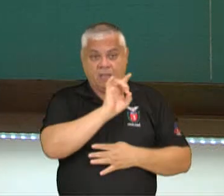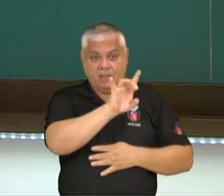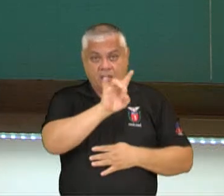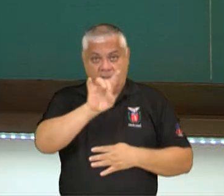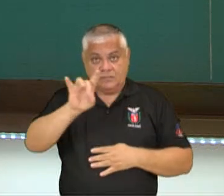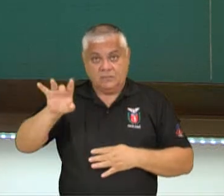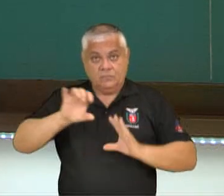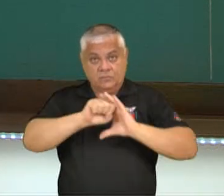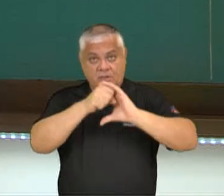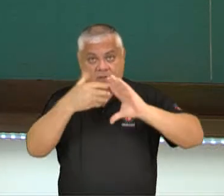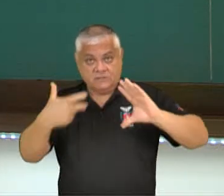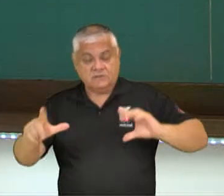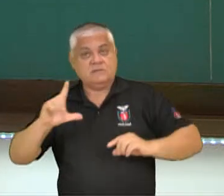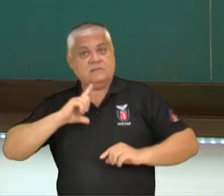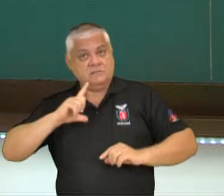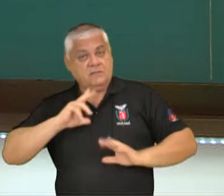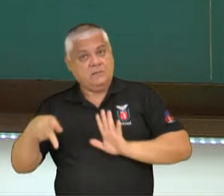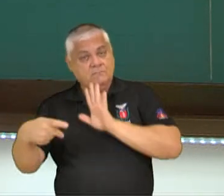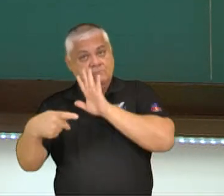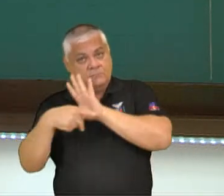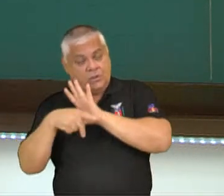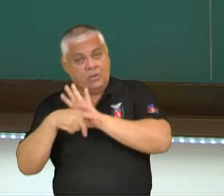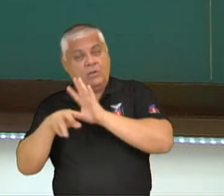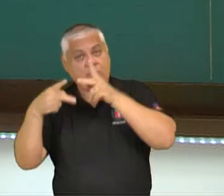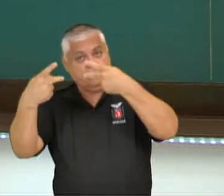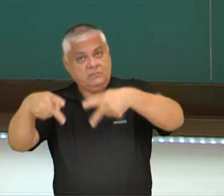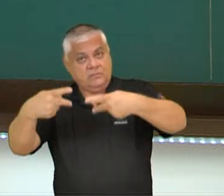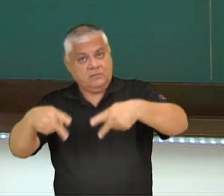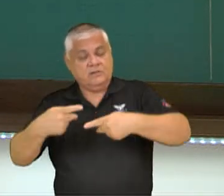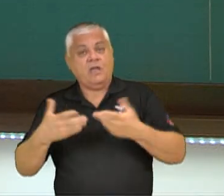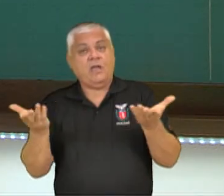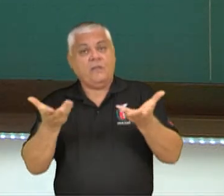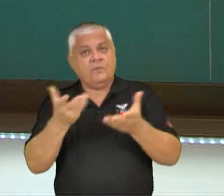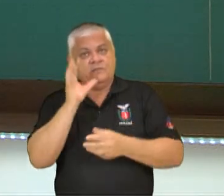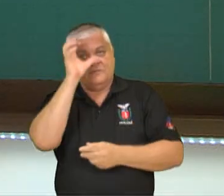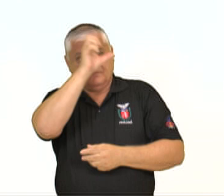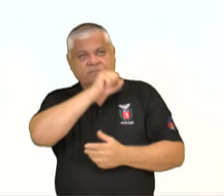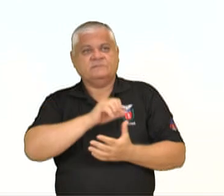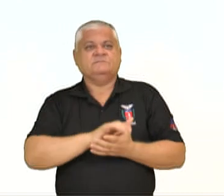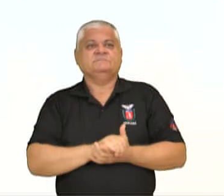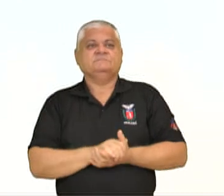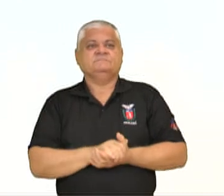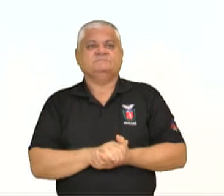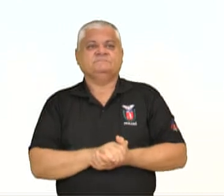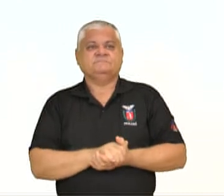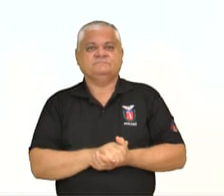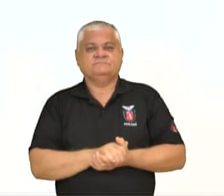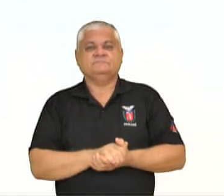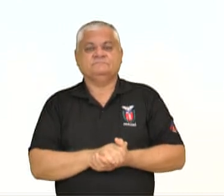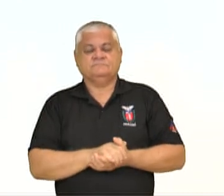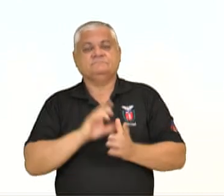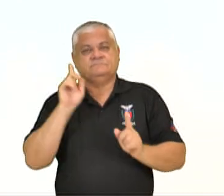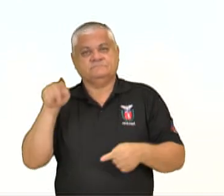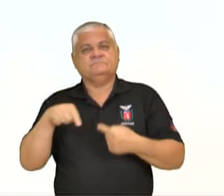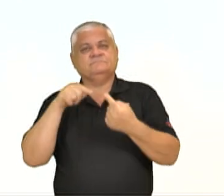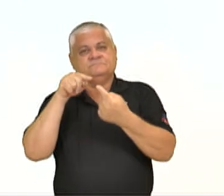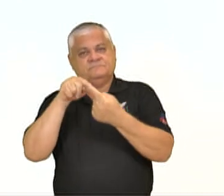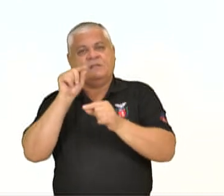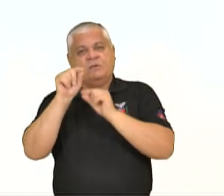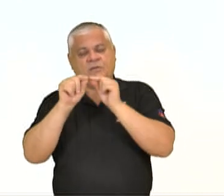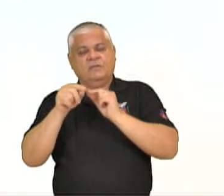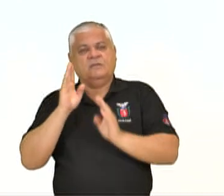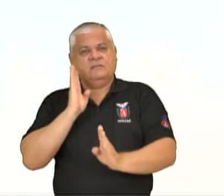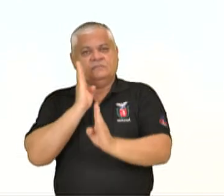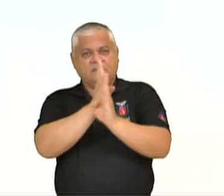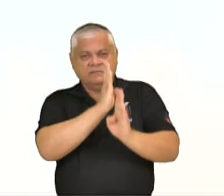algumas características, alguns elementos composicionais e é o que nós vamos estudar. Então, os objetivos consistem